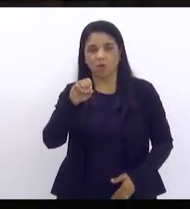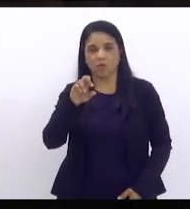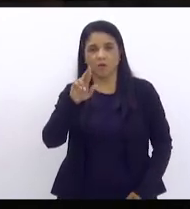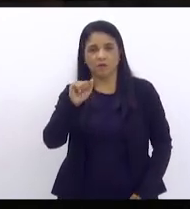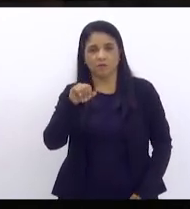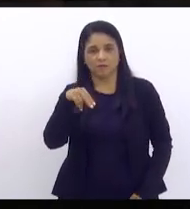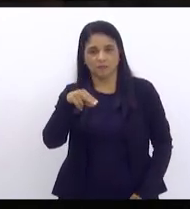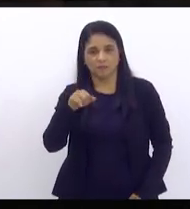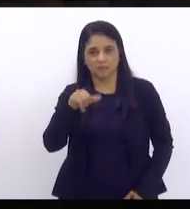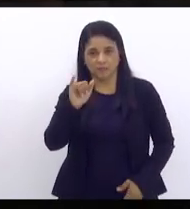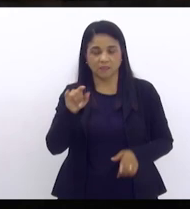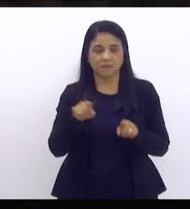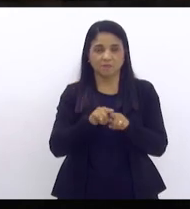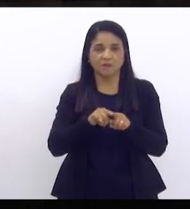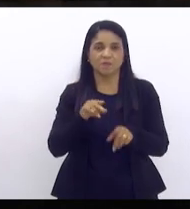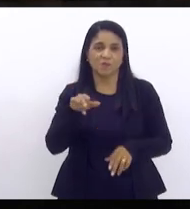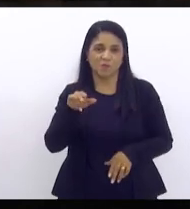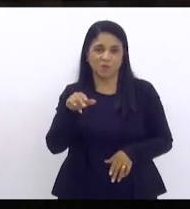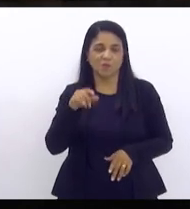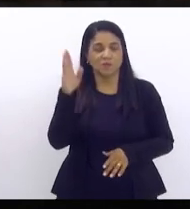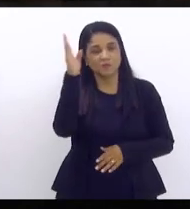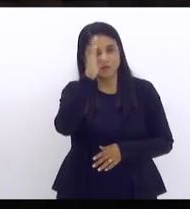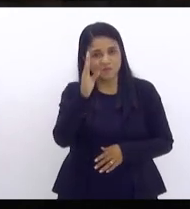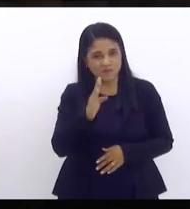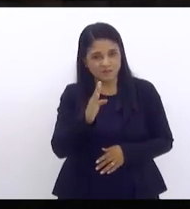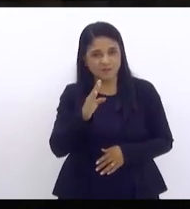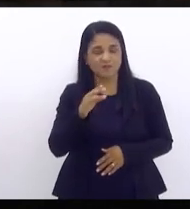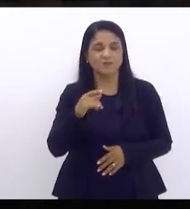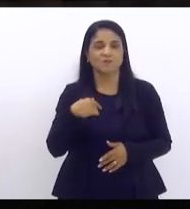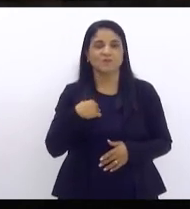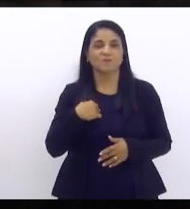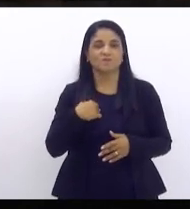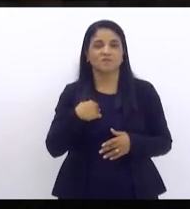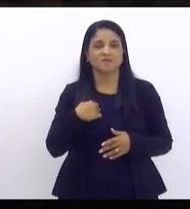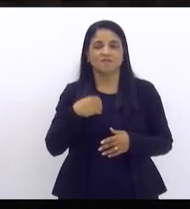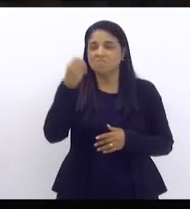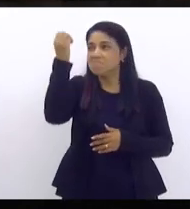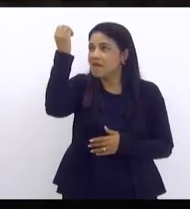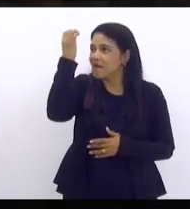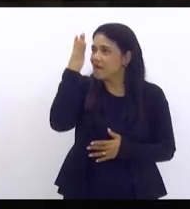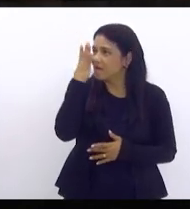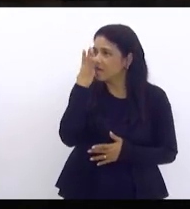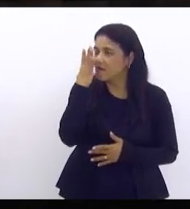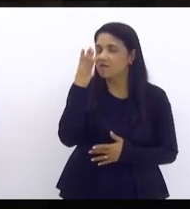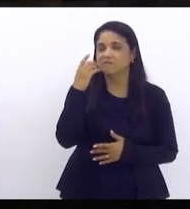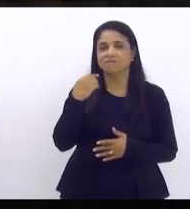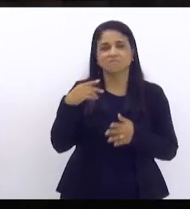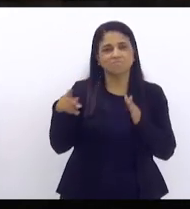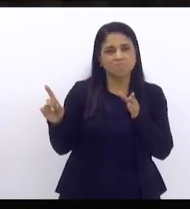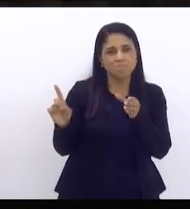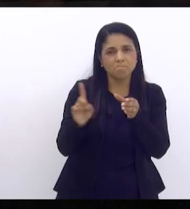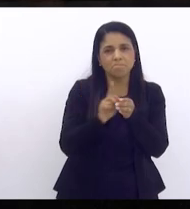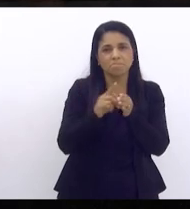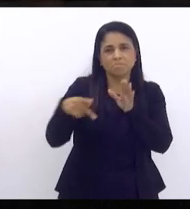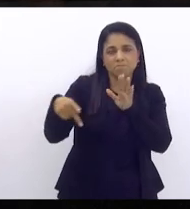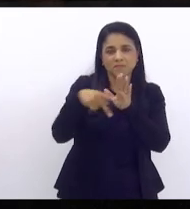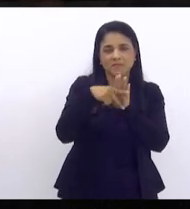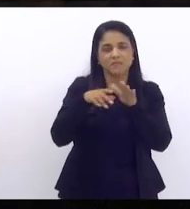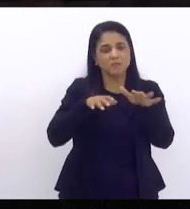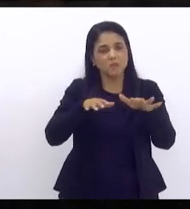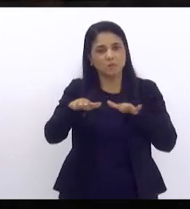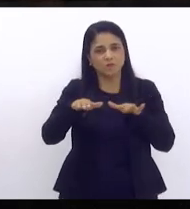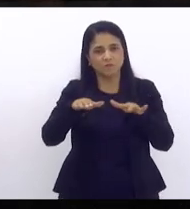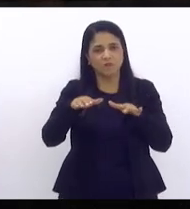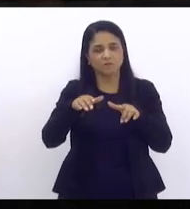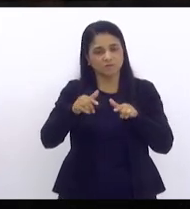presidente da Renovação Carismática Católica no Brasil, é uma graça muito grande pertencer a esse movimento e servir junto